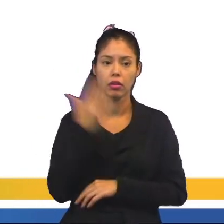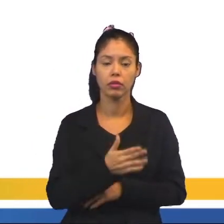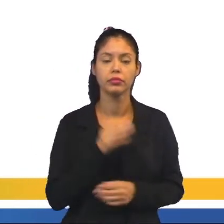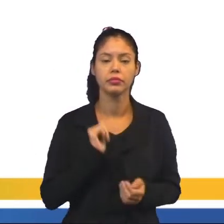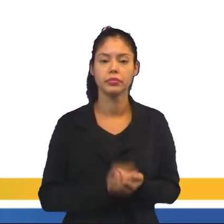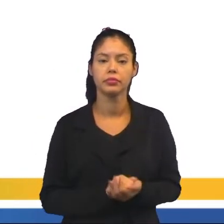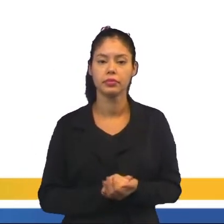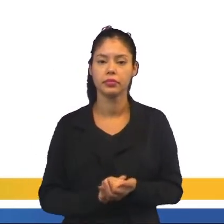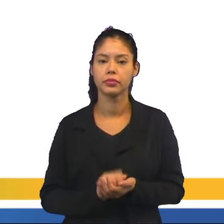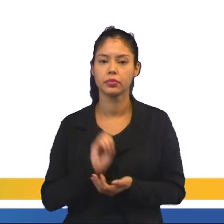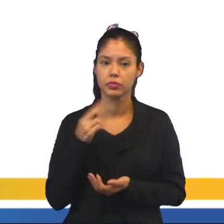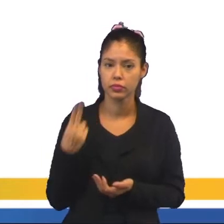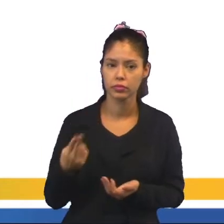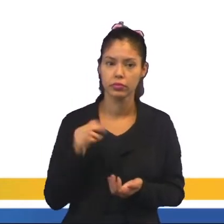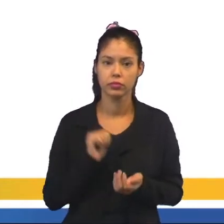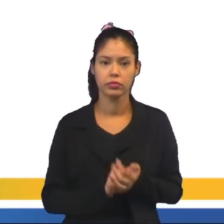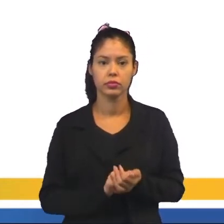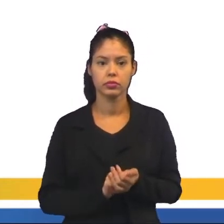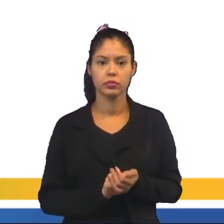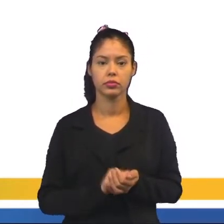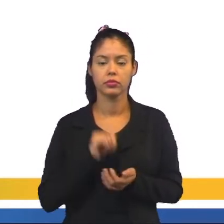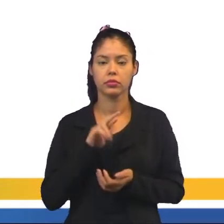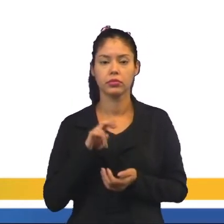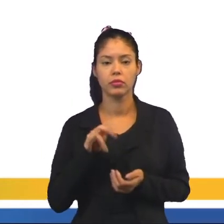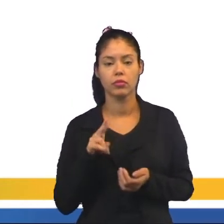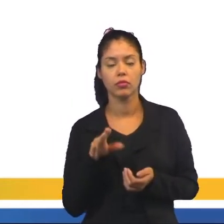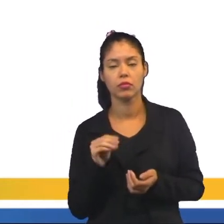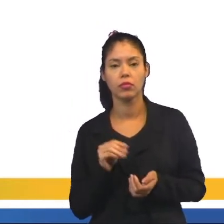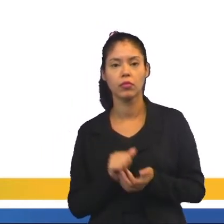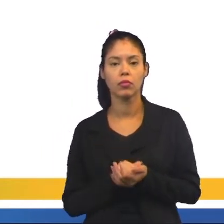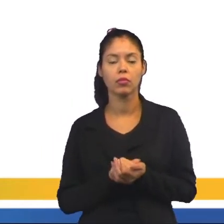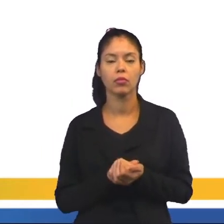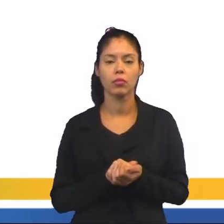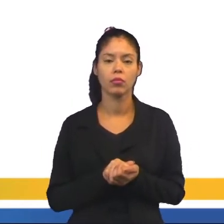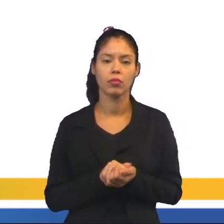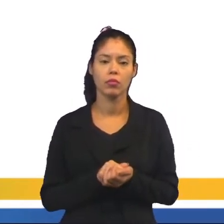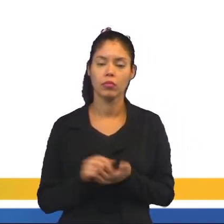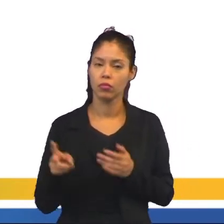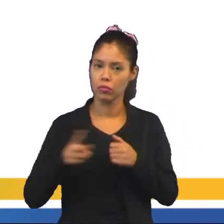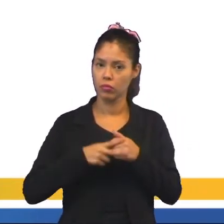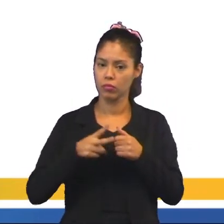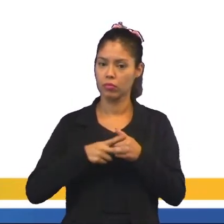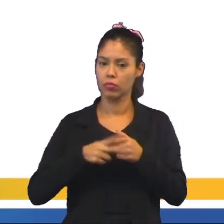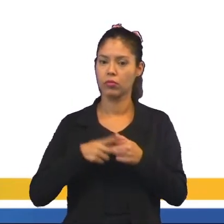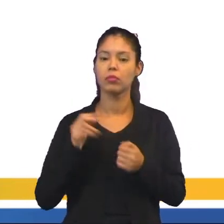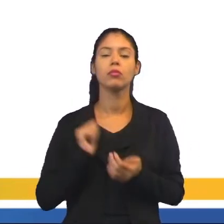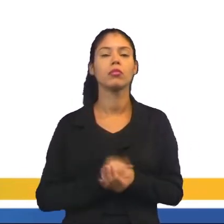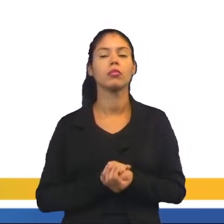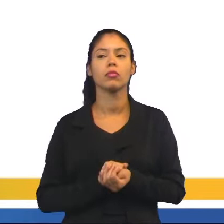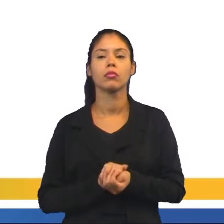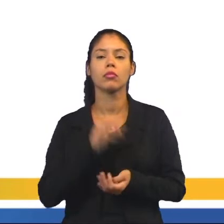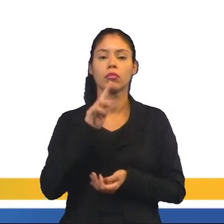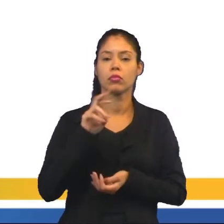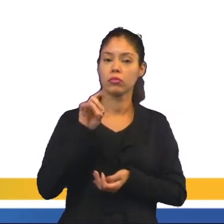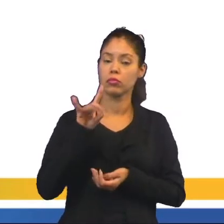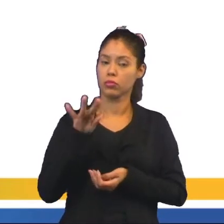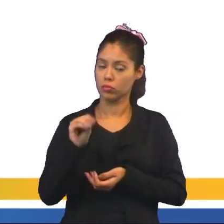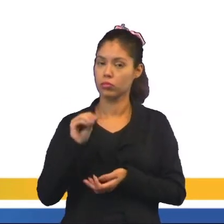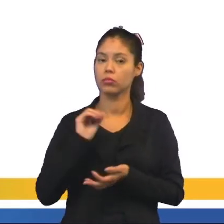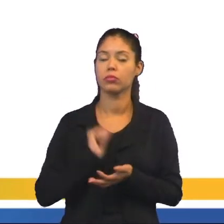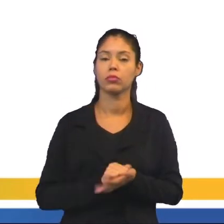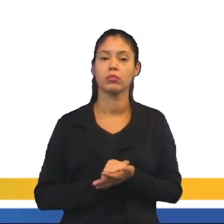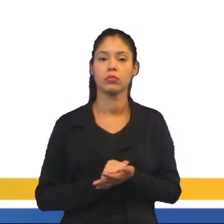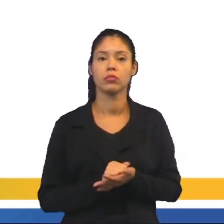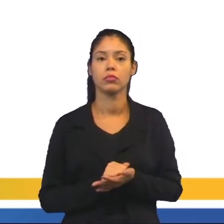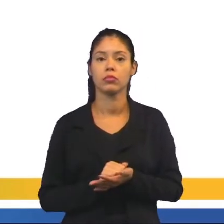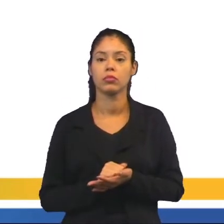director né ou objeto indireto tá galera Então os verbos né transitivos